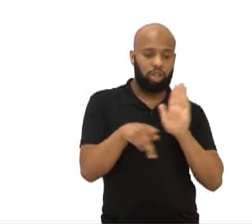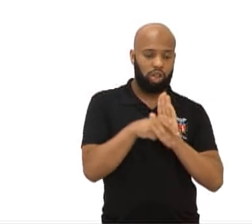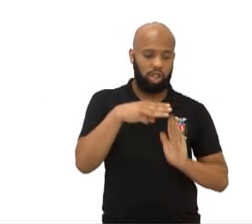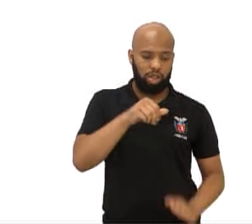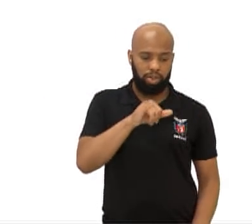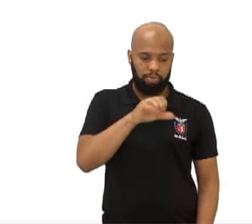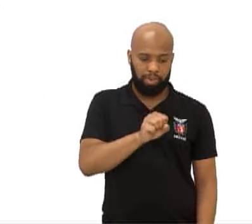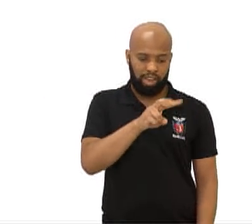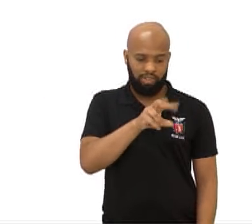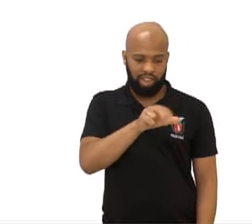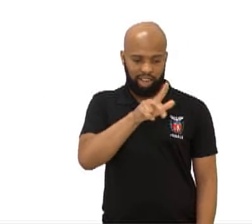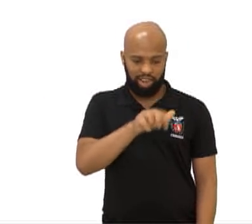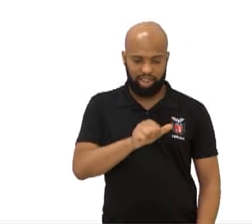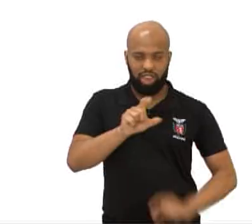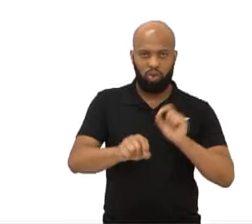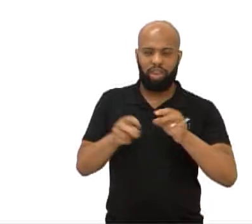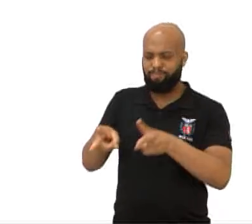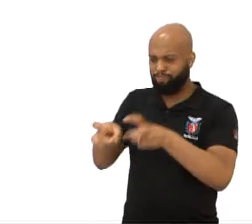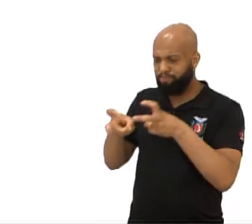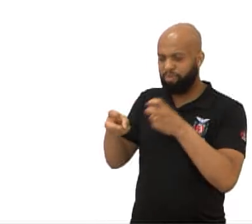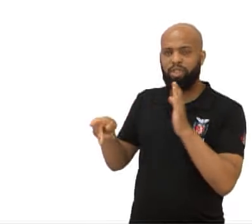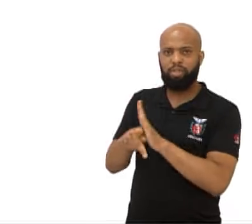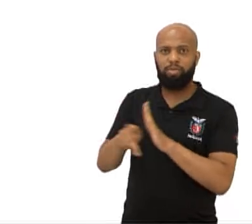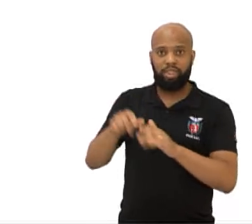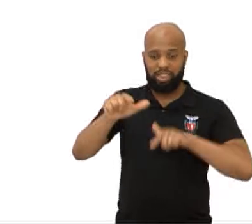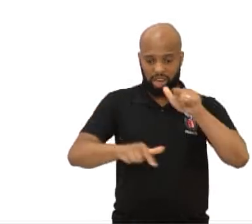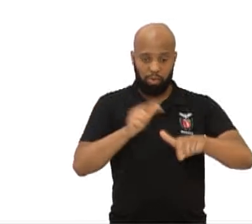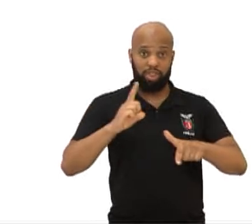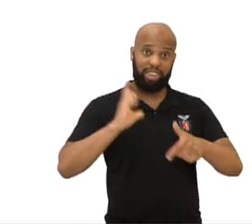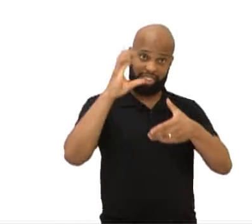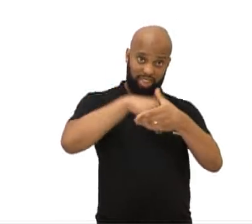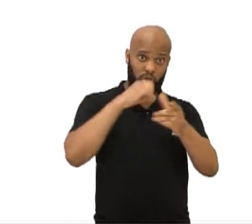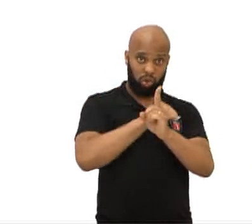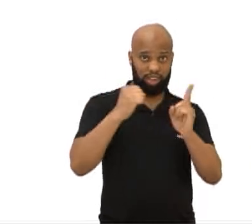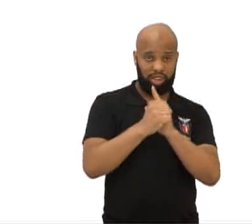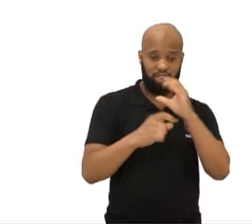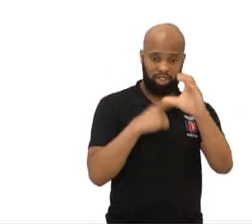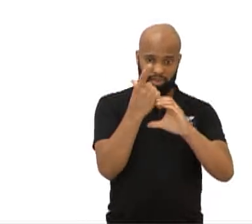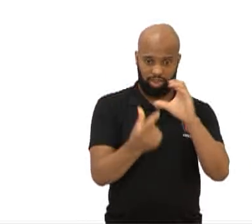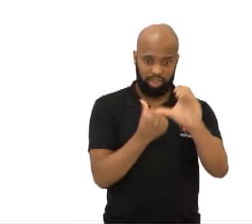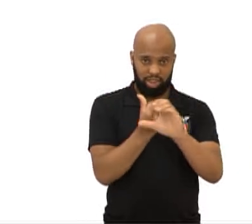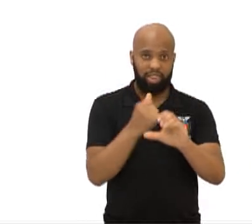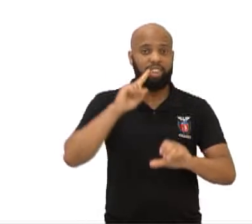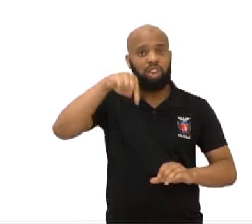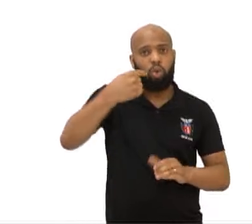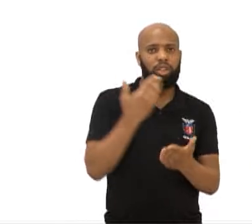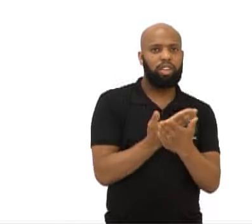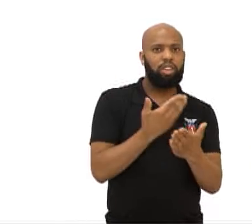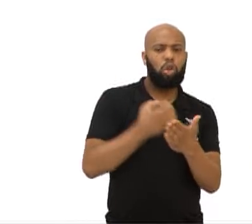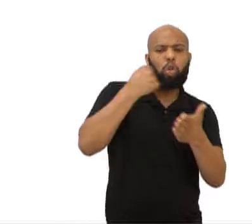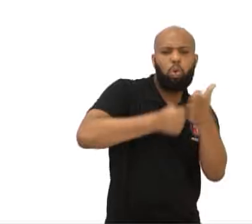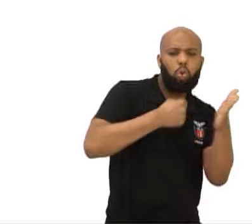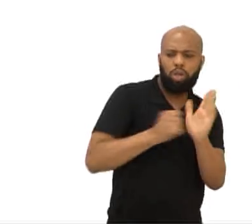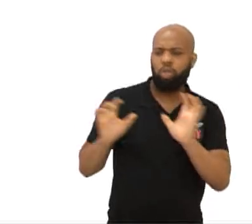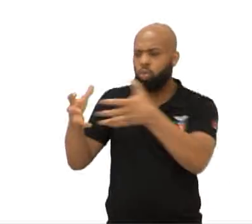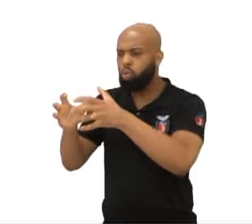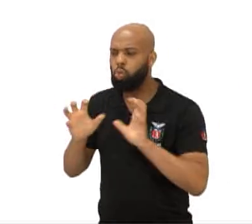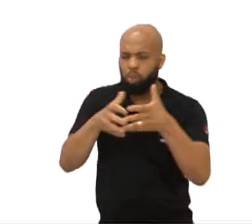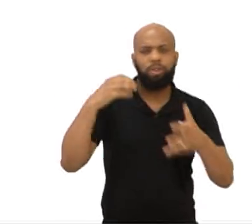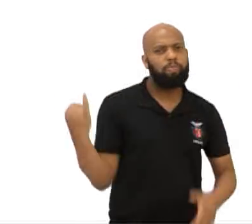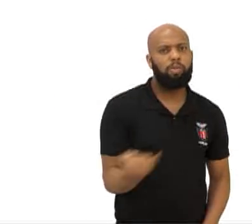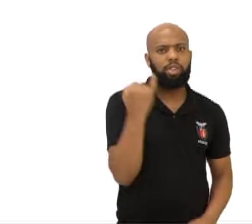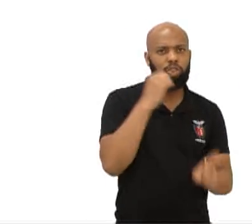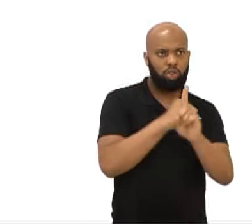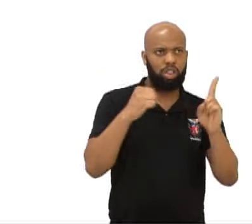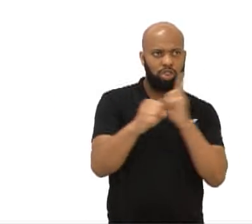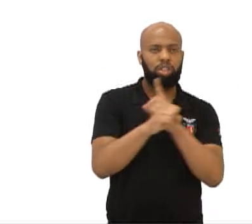trata da exploração do trabalhador na sociedade capitalista. Na próxima aula, veremos o conceito de luta de classes, que é muito importante para a